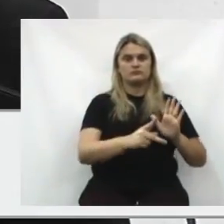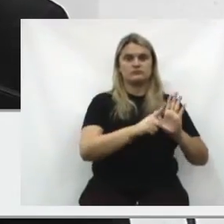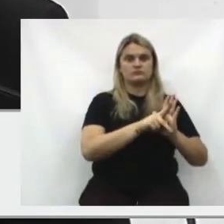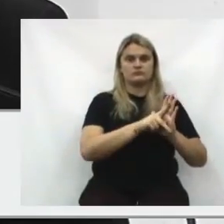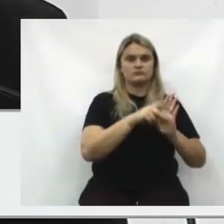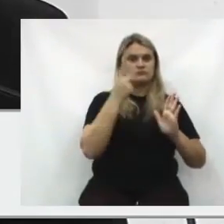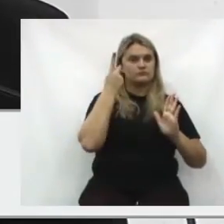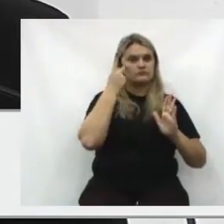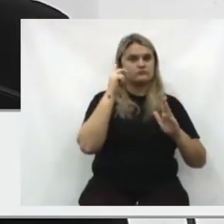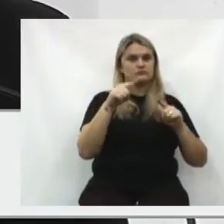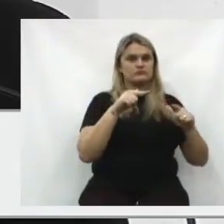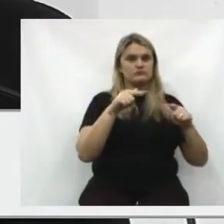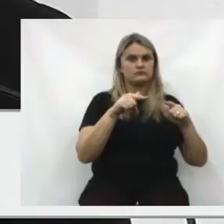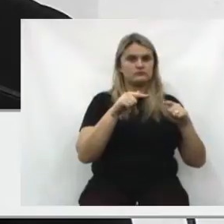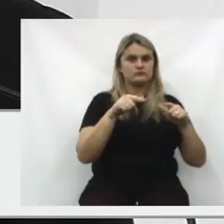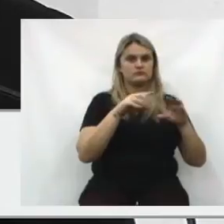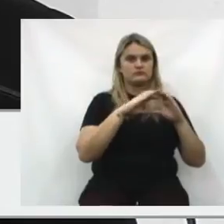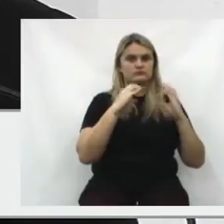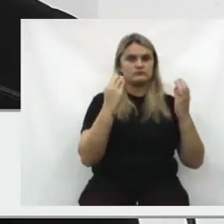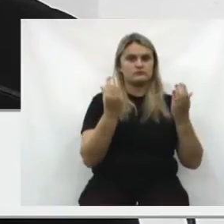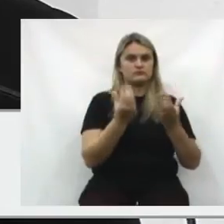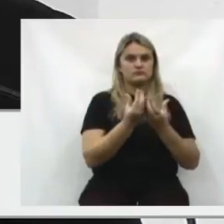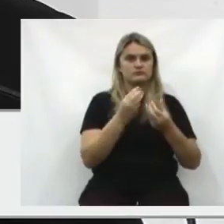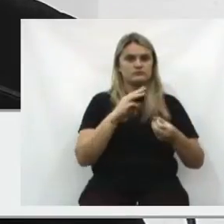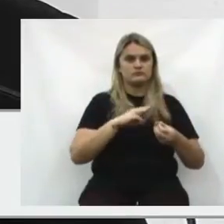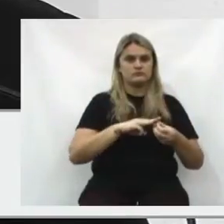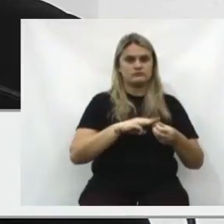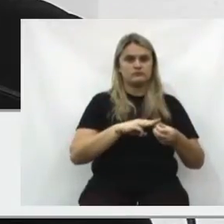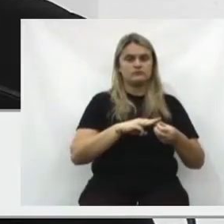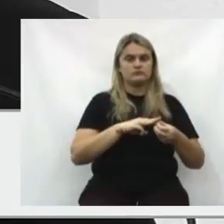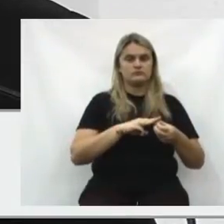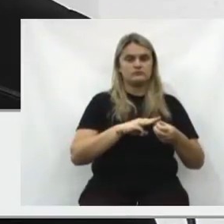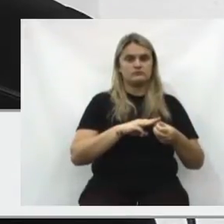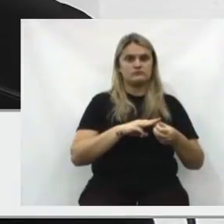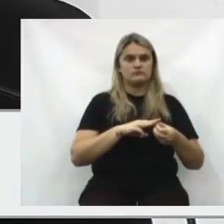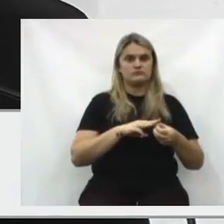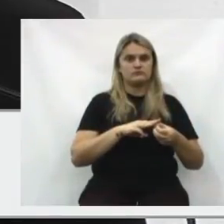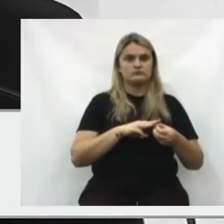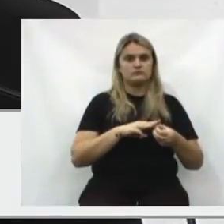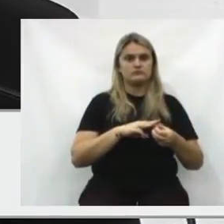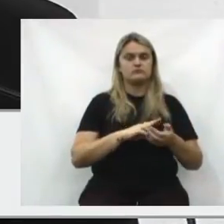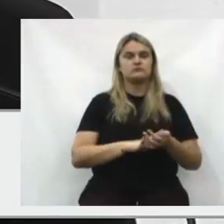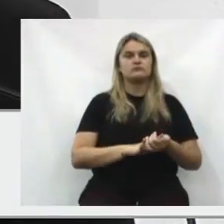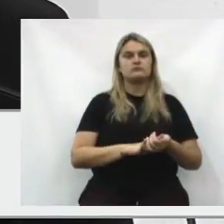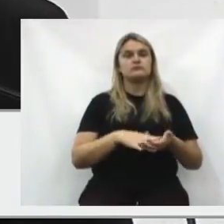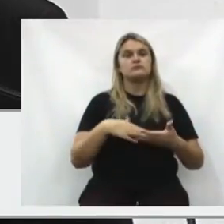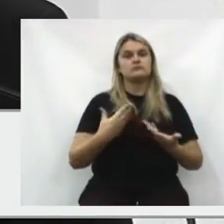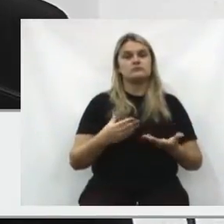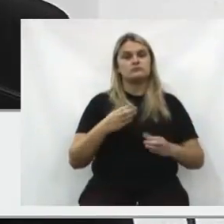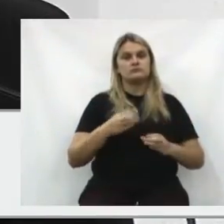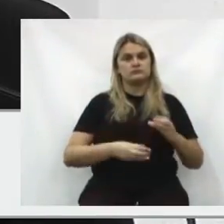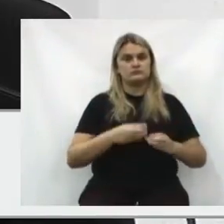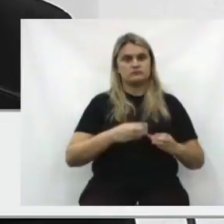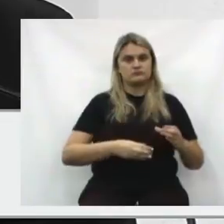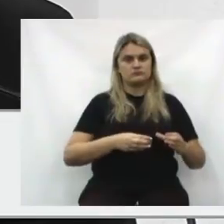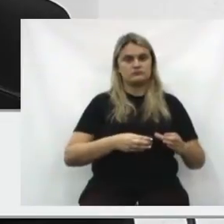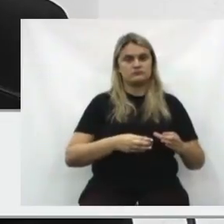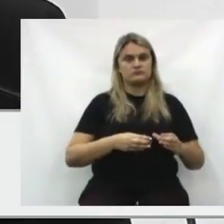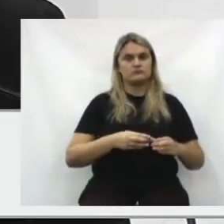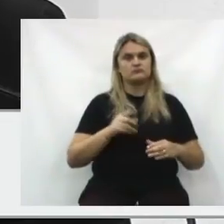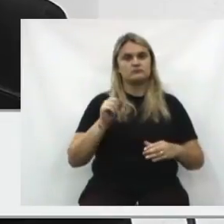vereador exclusivo para os trabalhos da Câmara Municipal. E